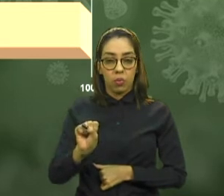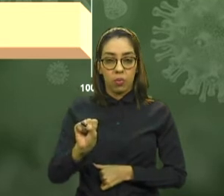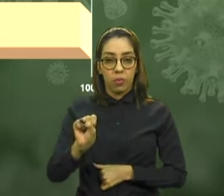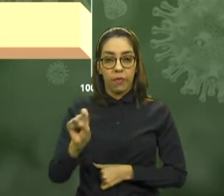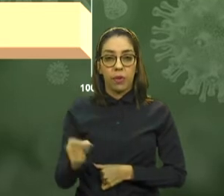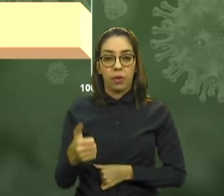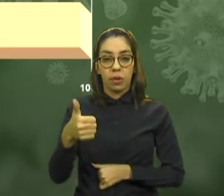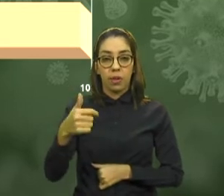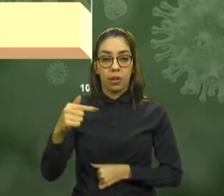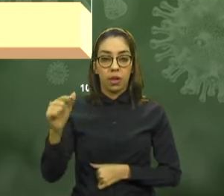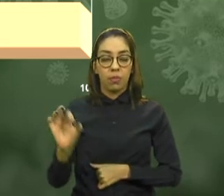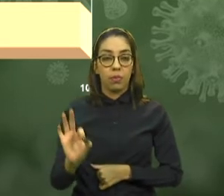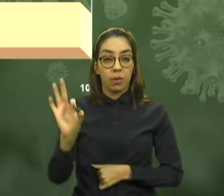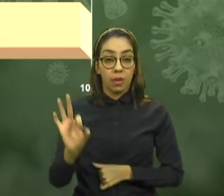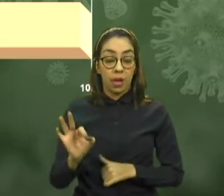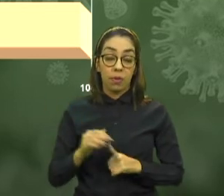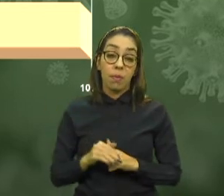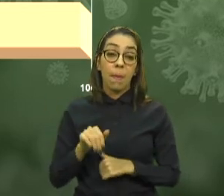38,17%. Nas enfermarias,